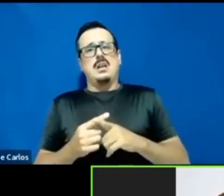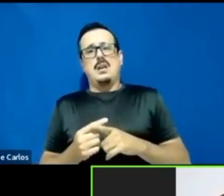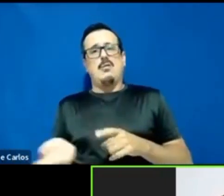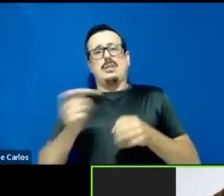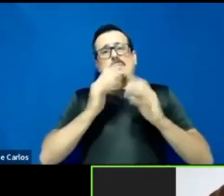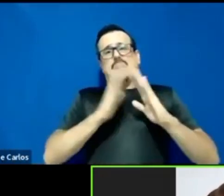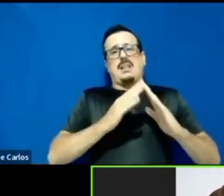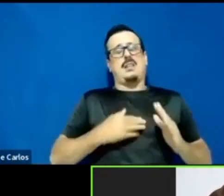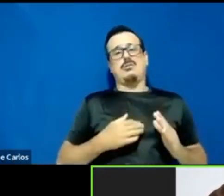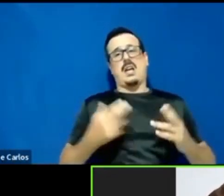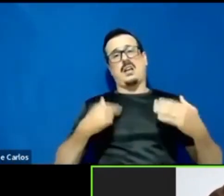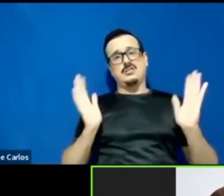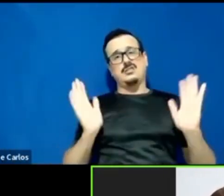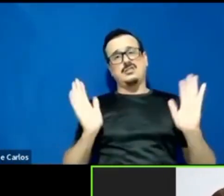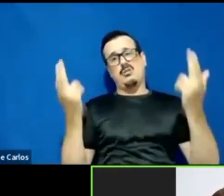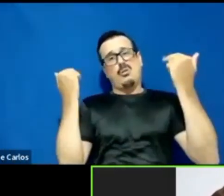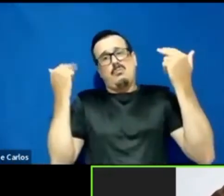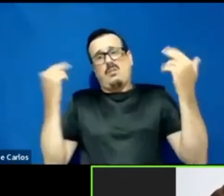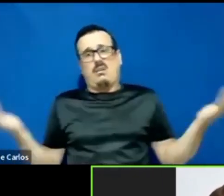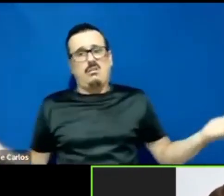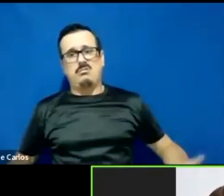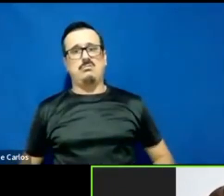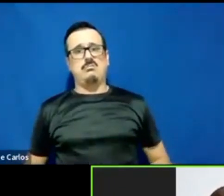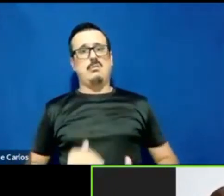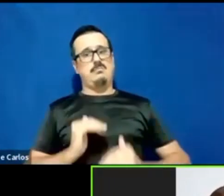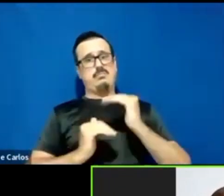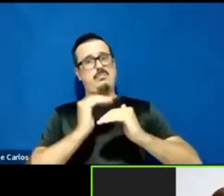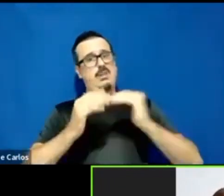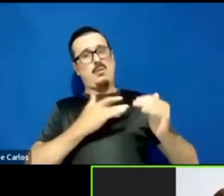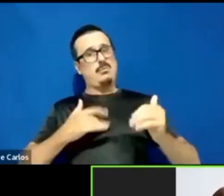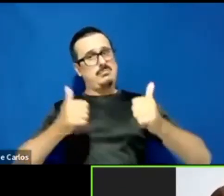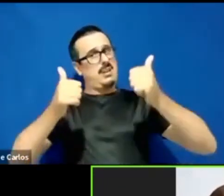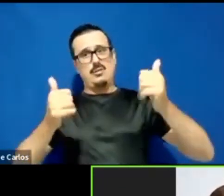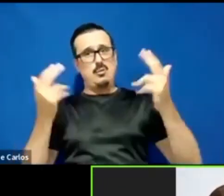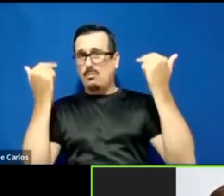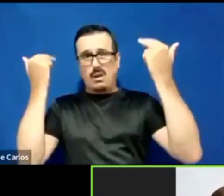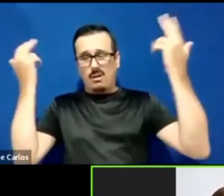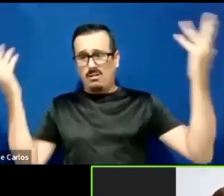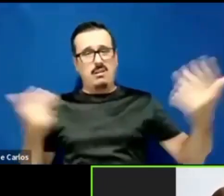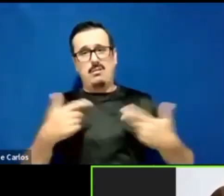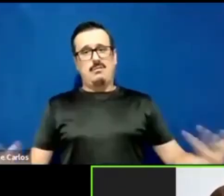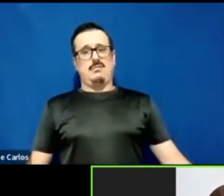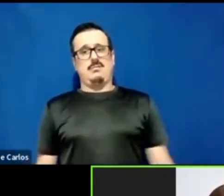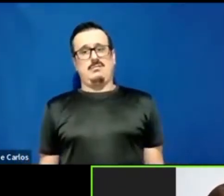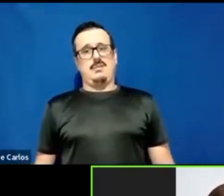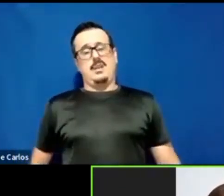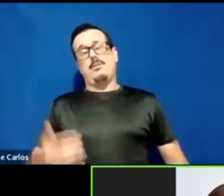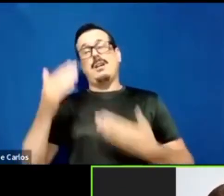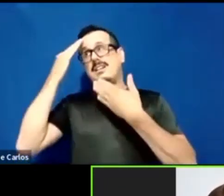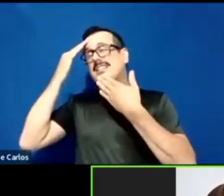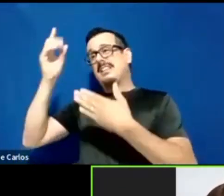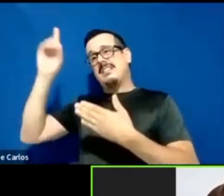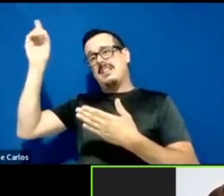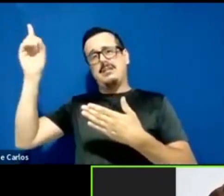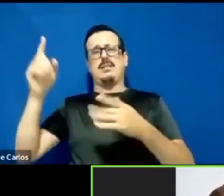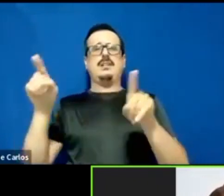Então, assim, eu só tenho mesmo que agradecer muito, primeiramente a Deus, e segundo ao senhor Carlos, por ter fundado